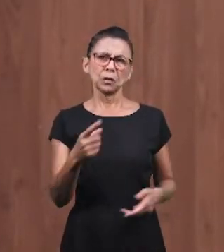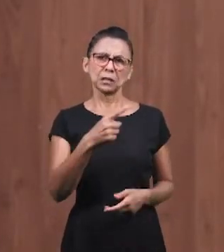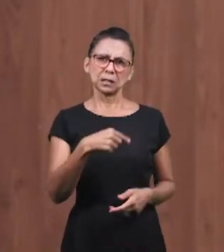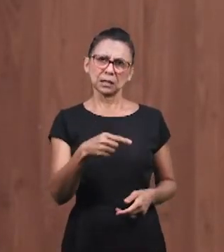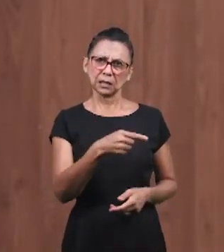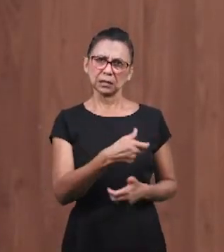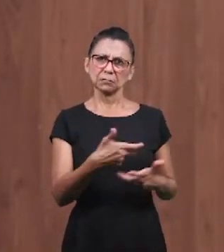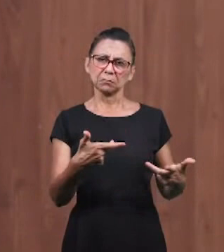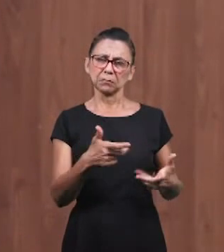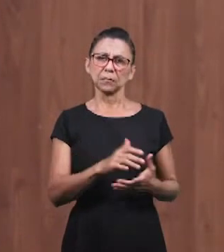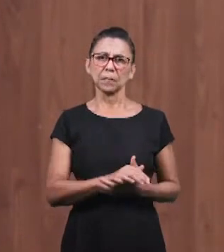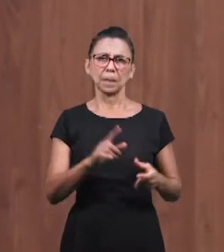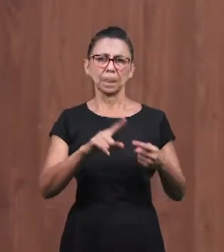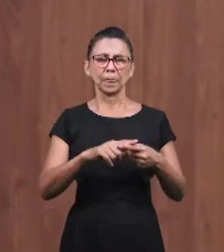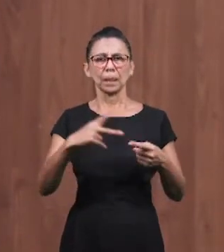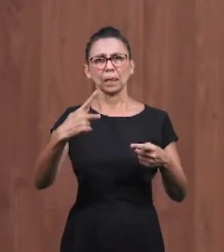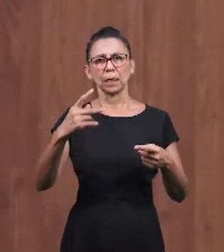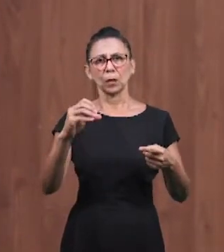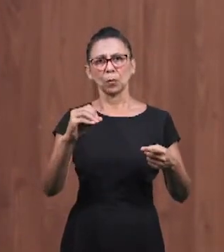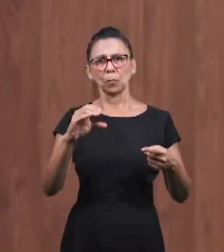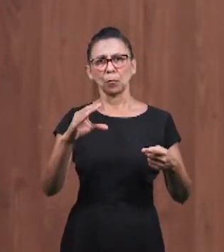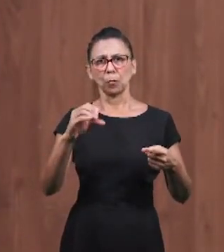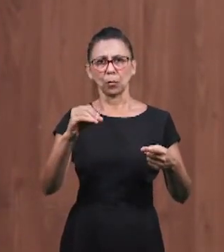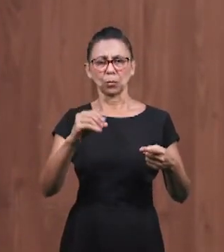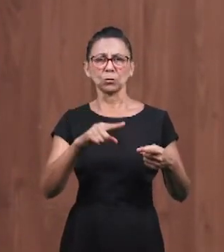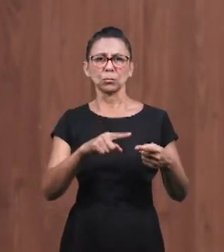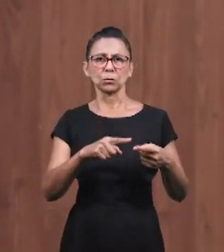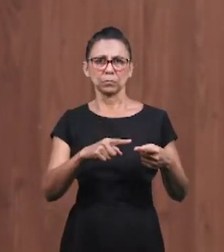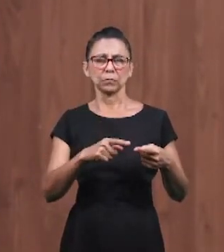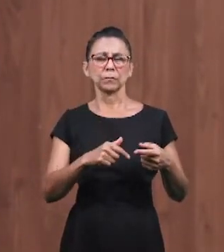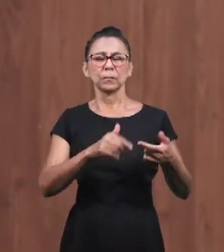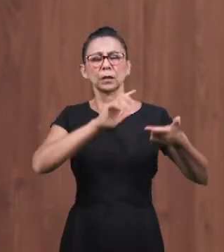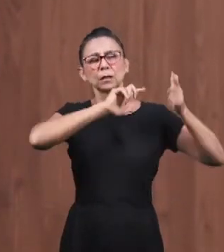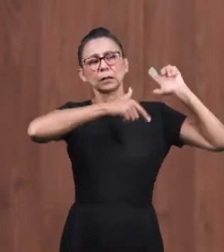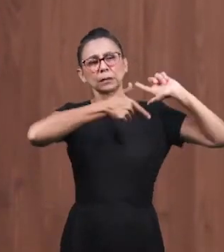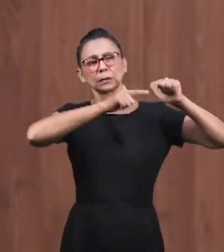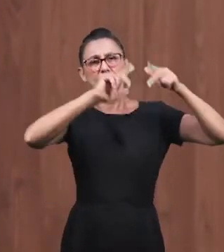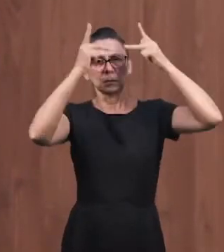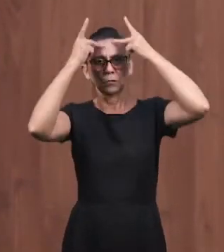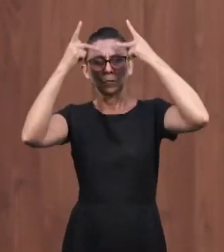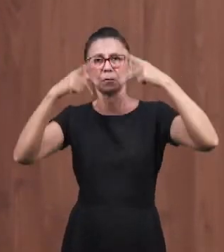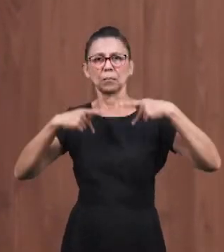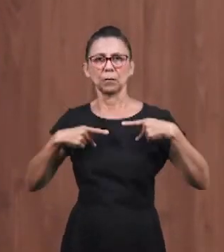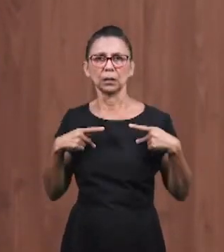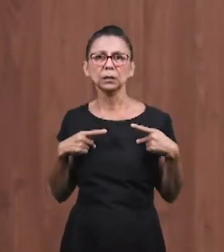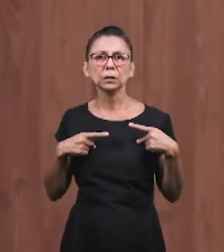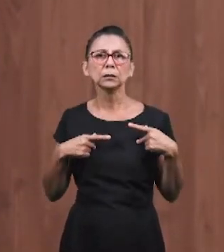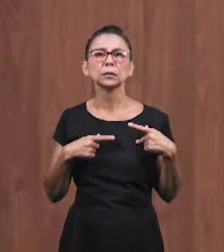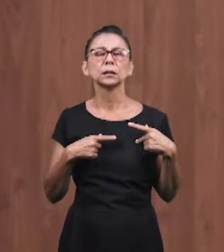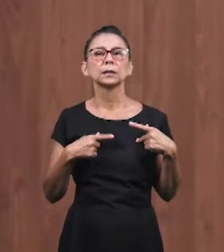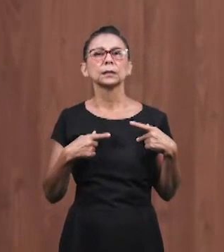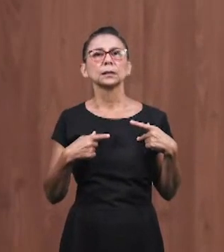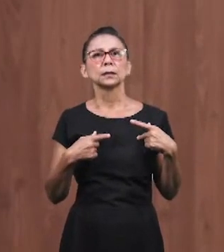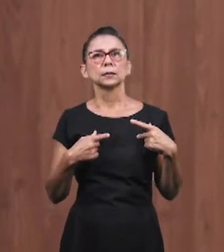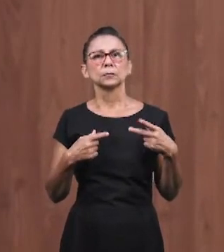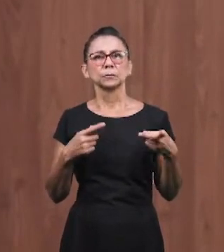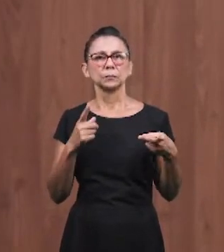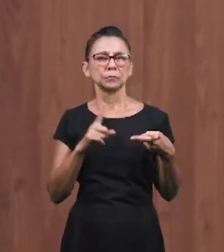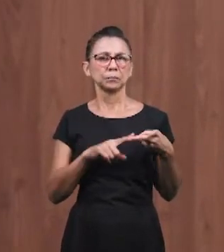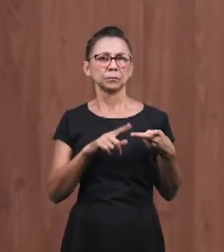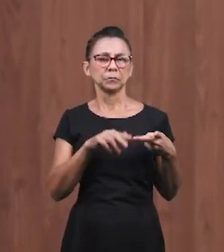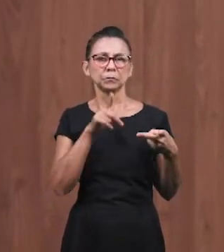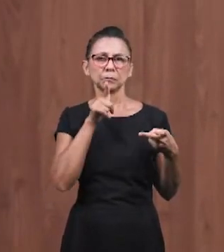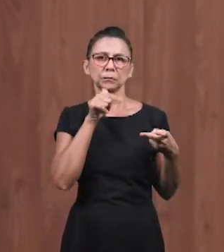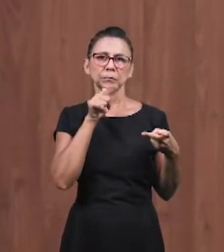colocados pela irmã, o poço fala da tradição humana, ela estava ligada a uma tradição humana, àquele poço, e